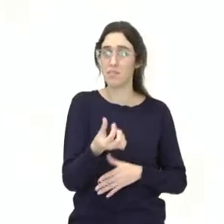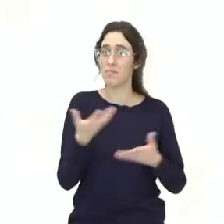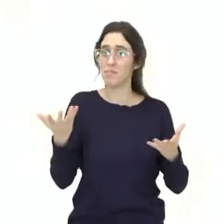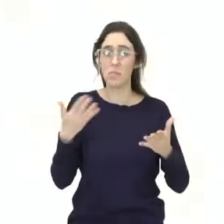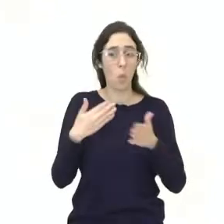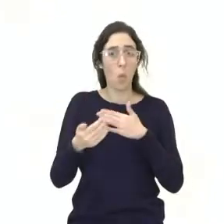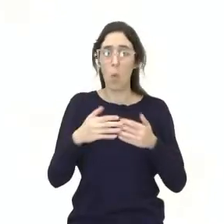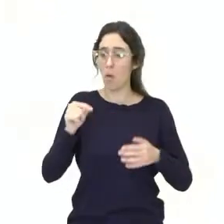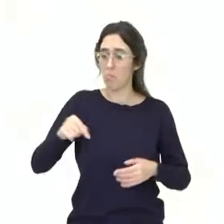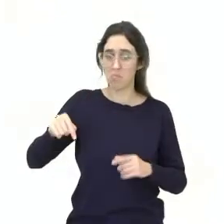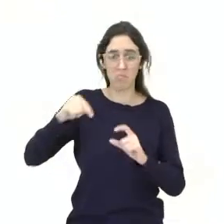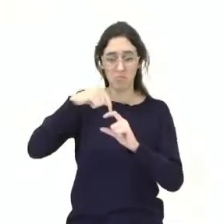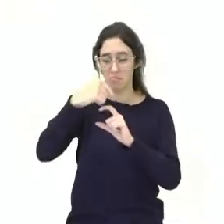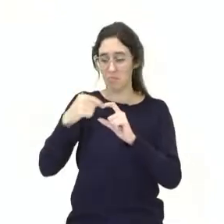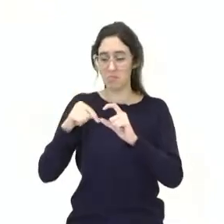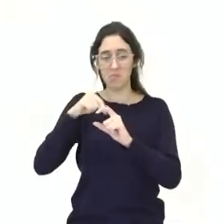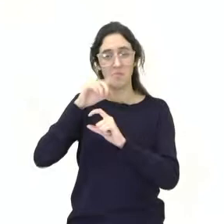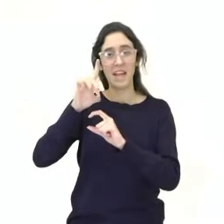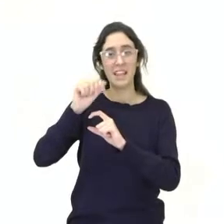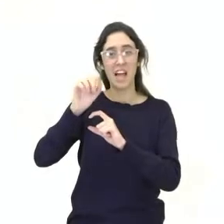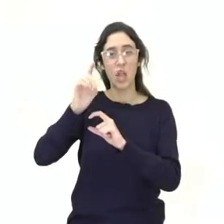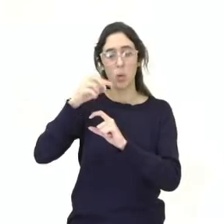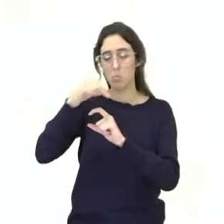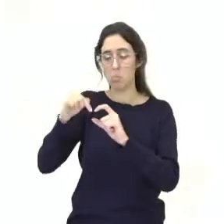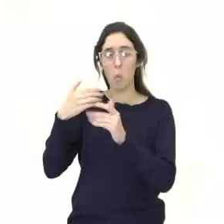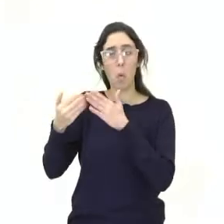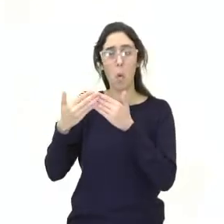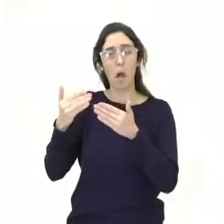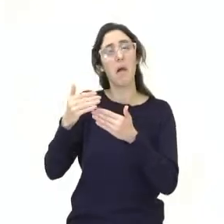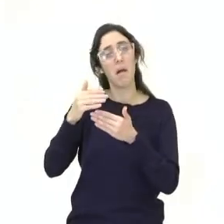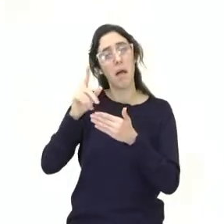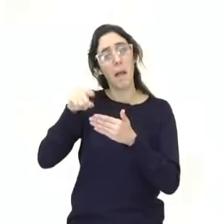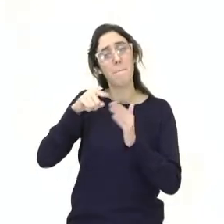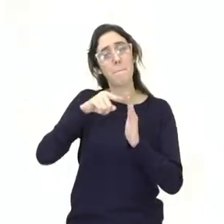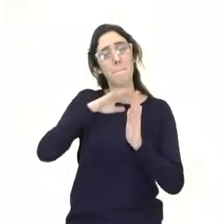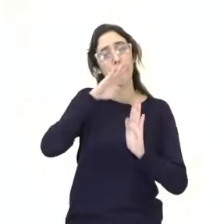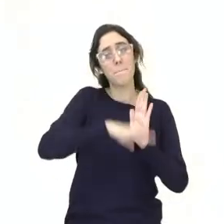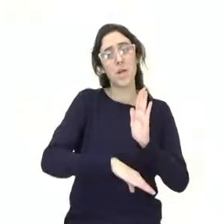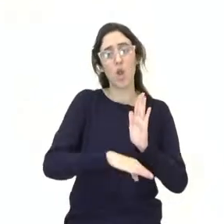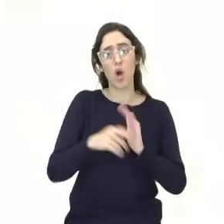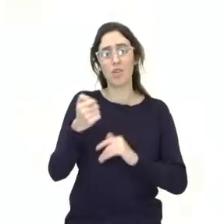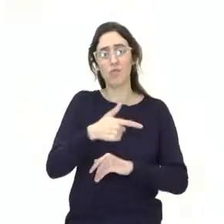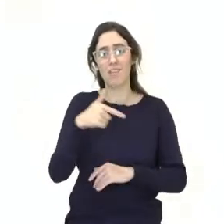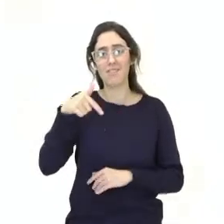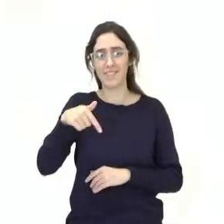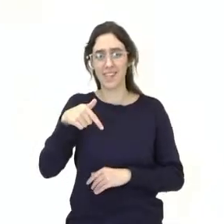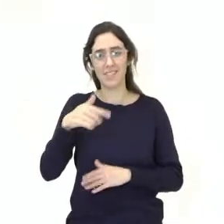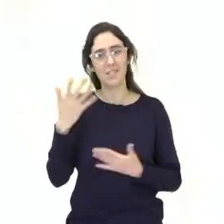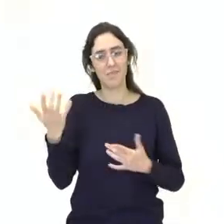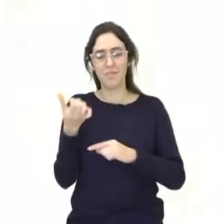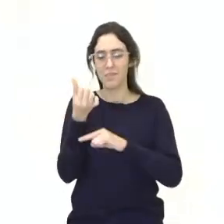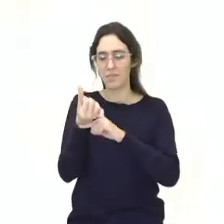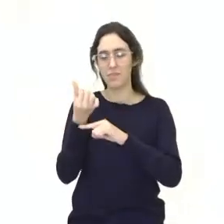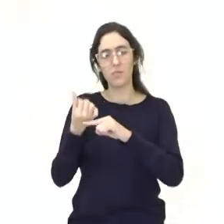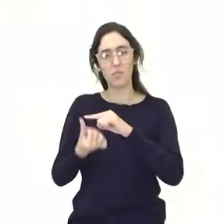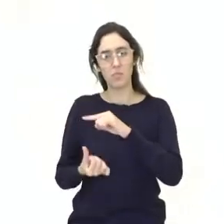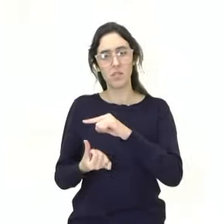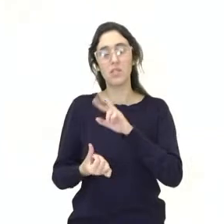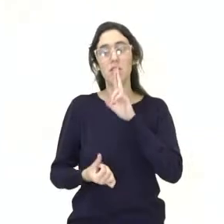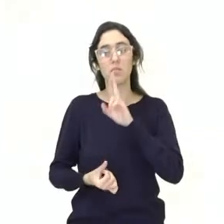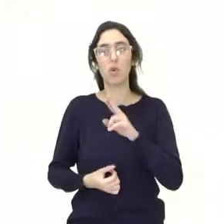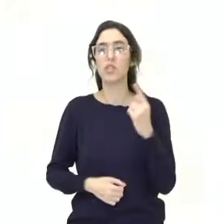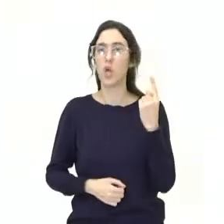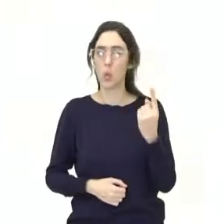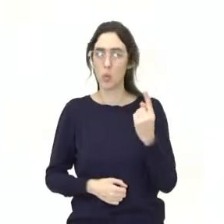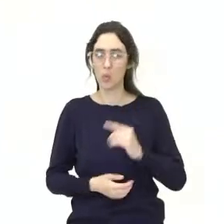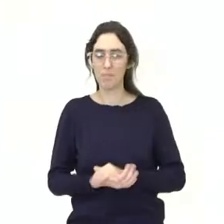qualquer resultado será menor do que 7. Portanto, a probabilidade será 6 sobre 6, que é igual a 1. Sempre que